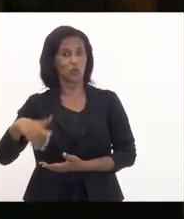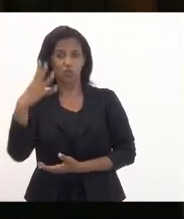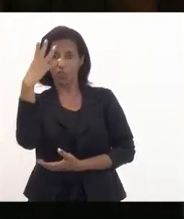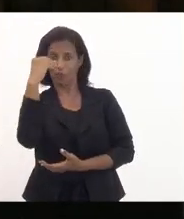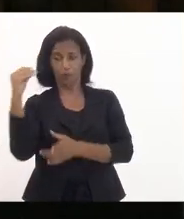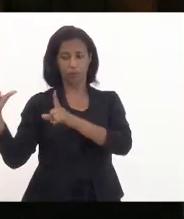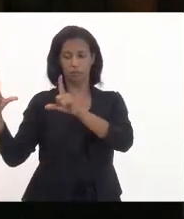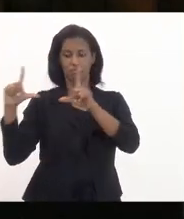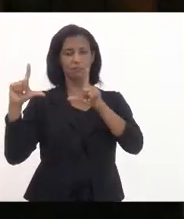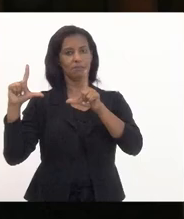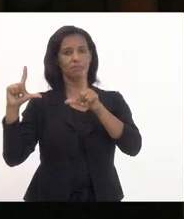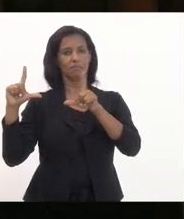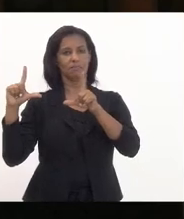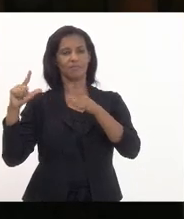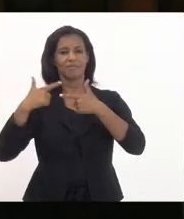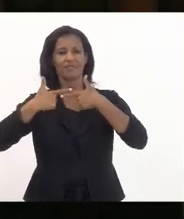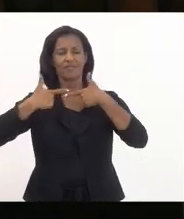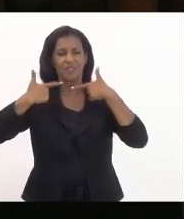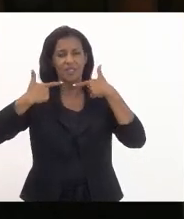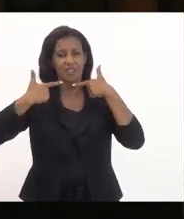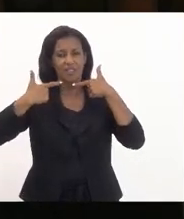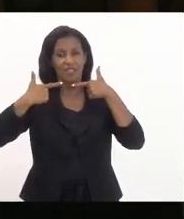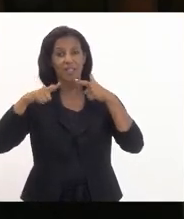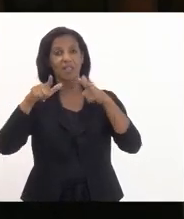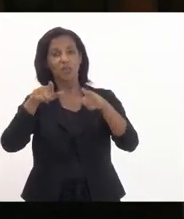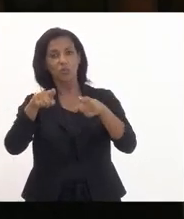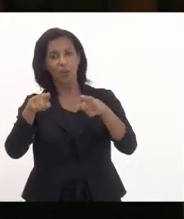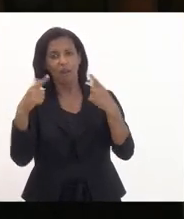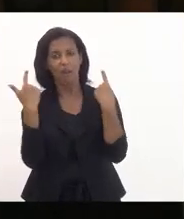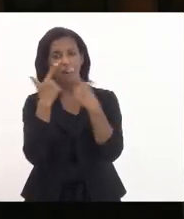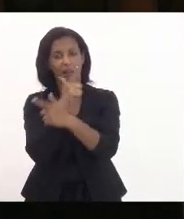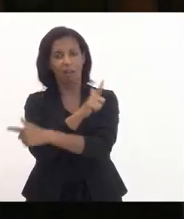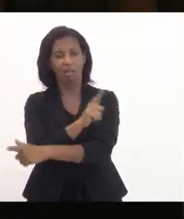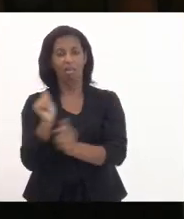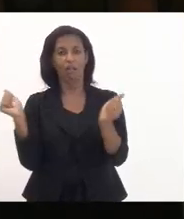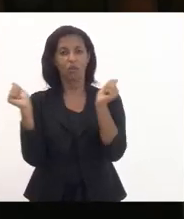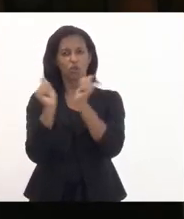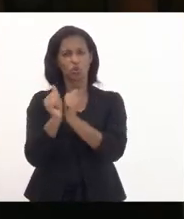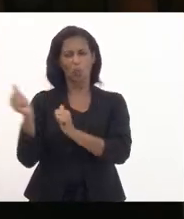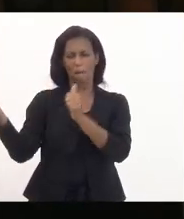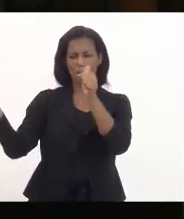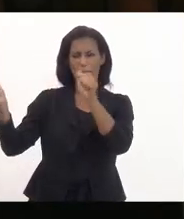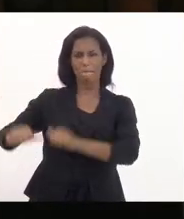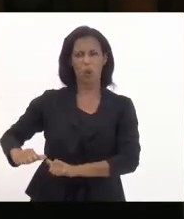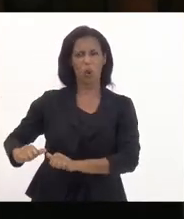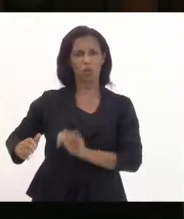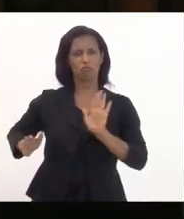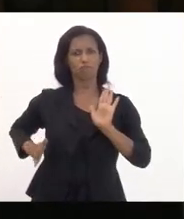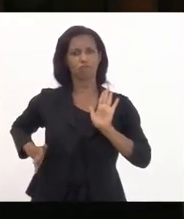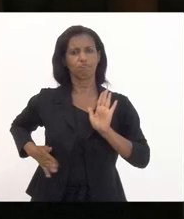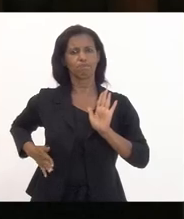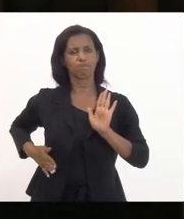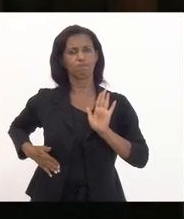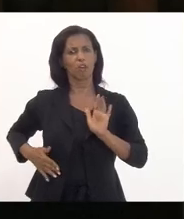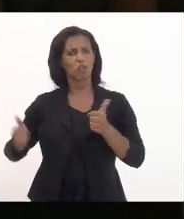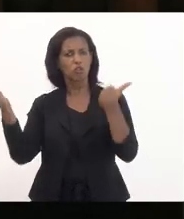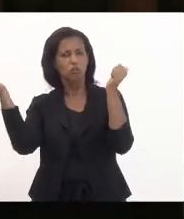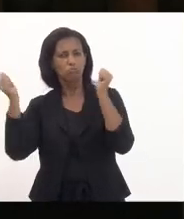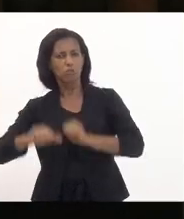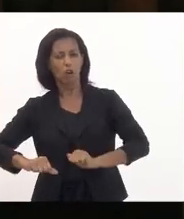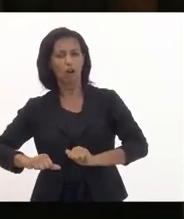fotografar rindo da sua cara ao lado dos piores traficantes, os maiores